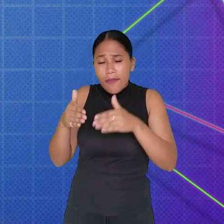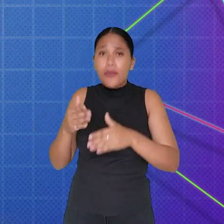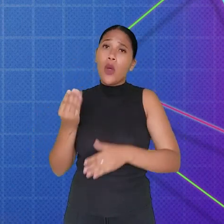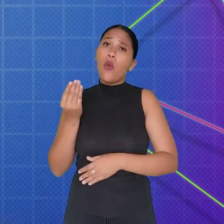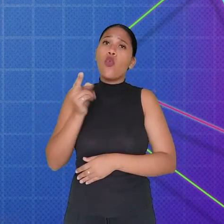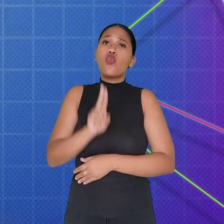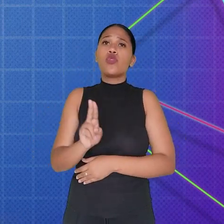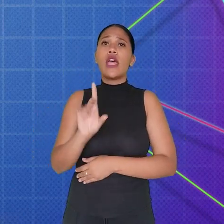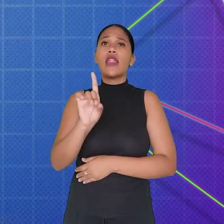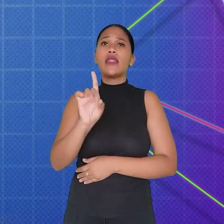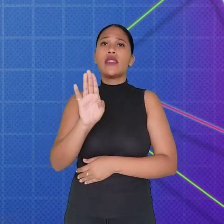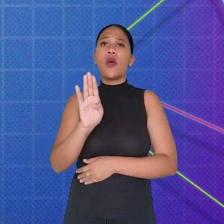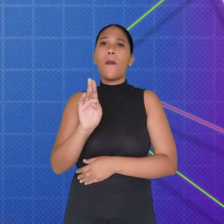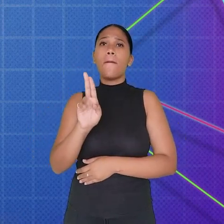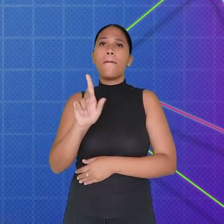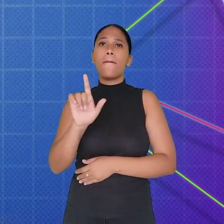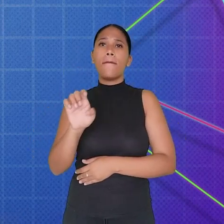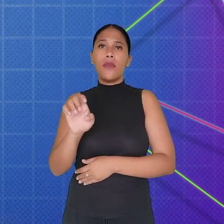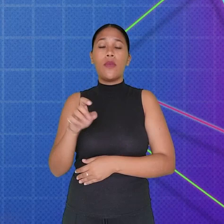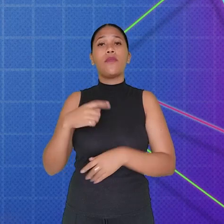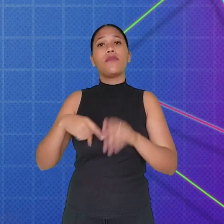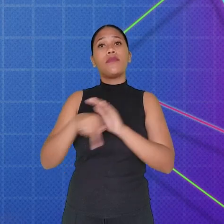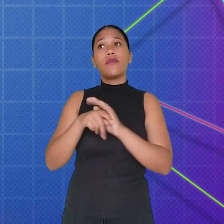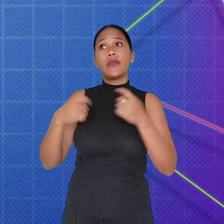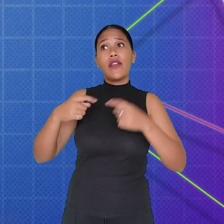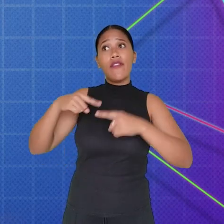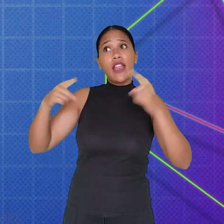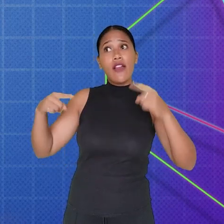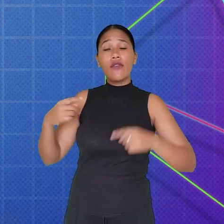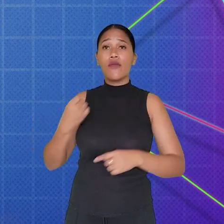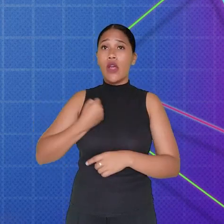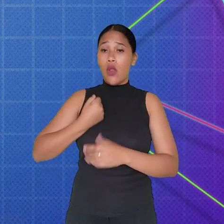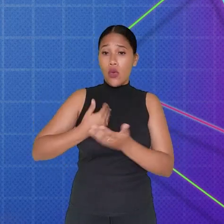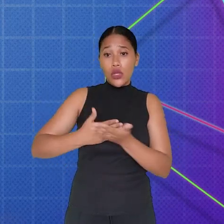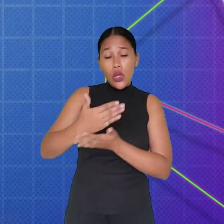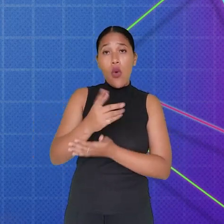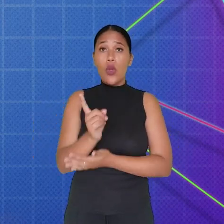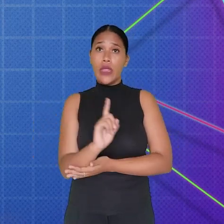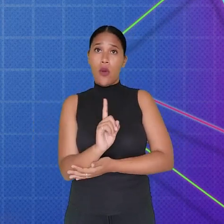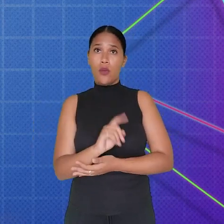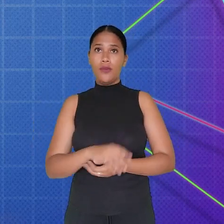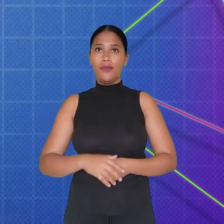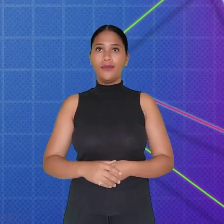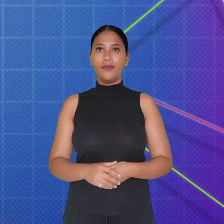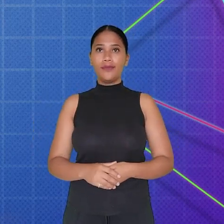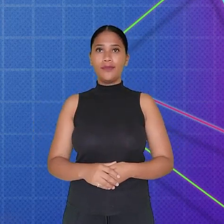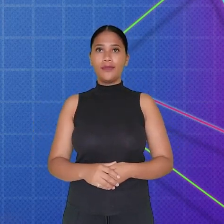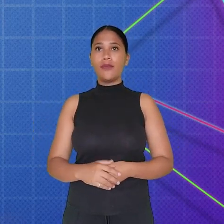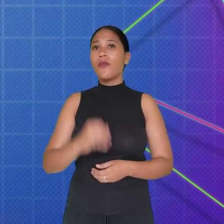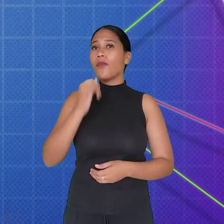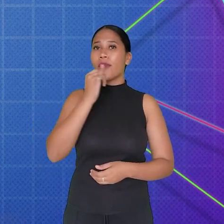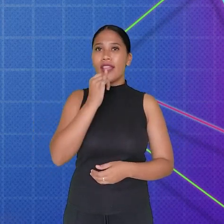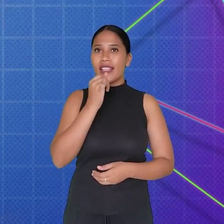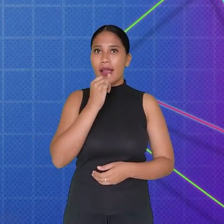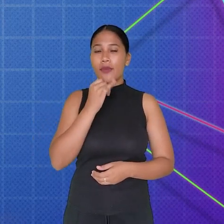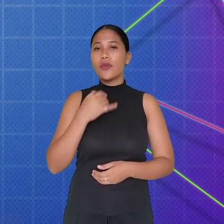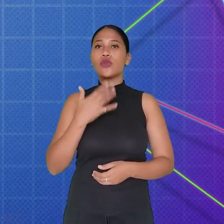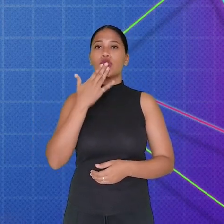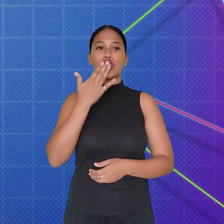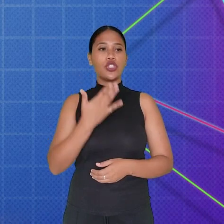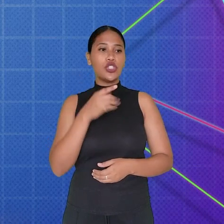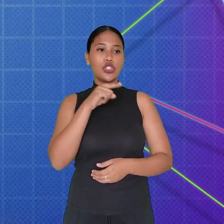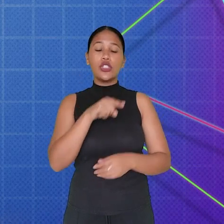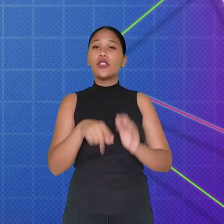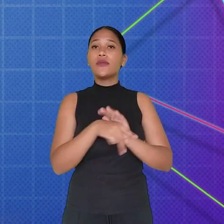se a variável precisa ter um valor inicial ou não. Por exemplo, o tipo string permite que você inicialize uma